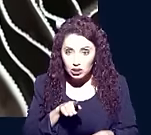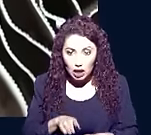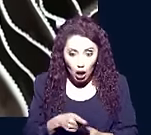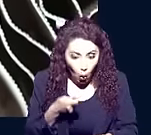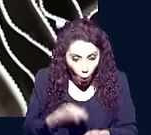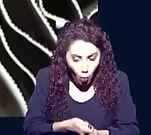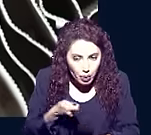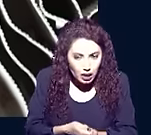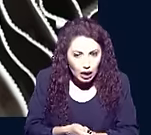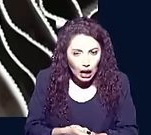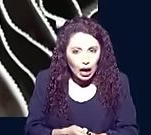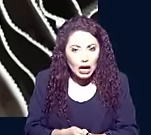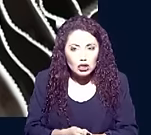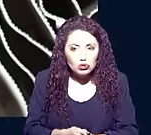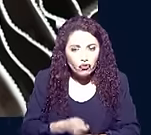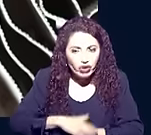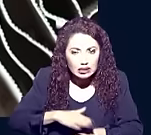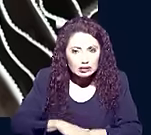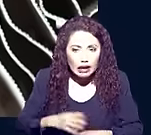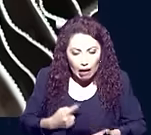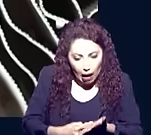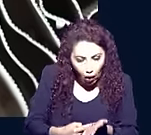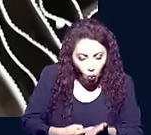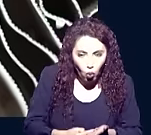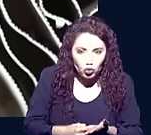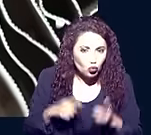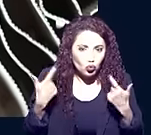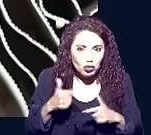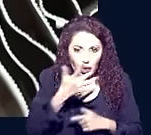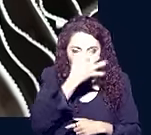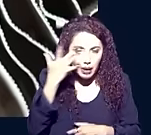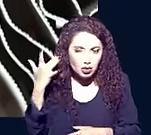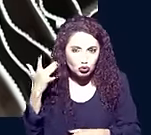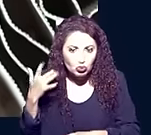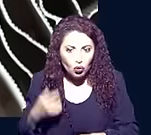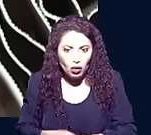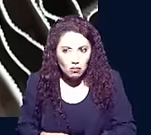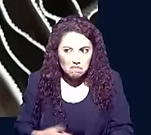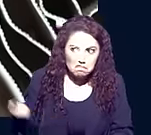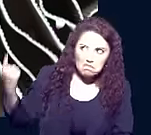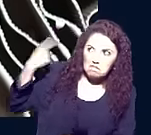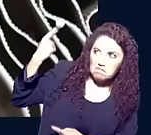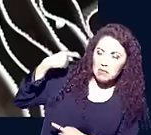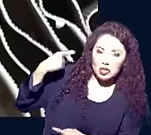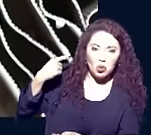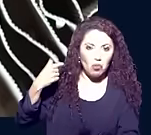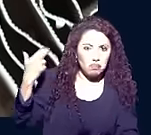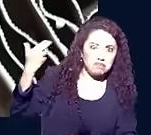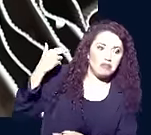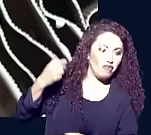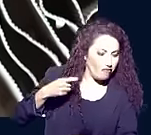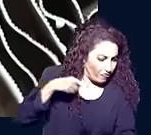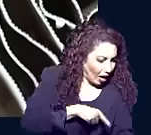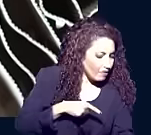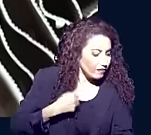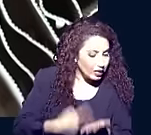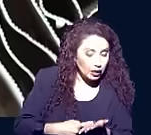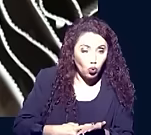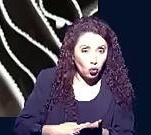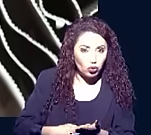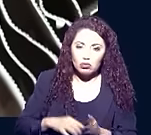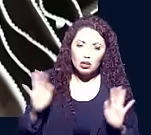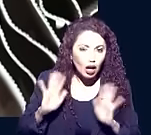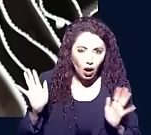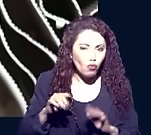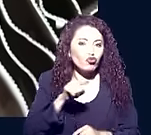tipo de acordo você não tem nenhum revólver na sua cabeça para fazer um acordo polític mas quando você faz qualquer acordo você tem que cumprir o acordo